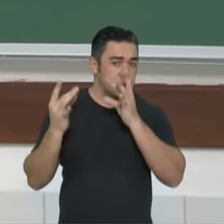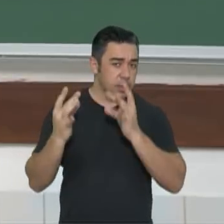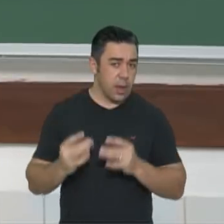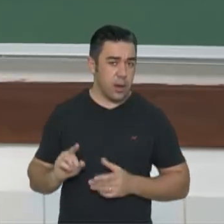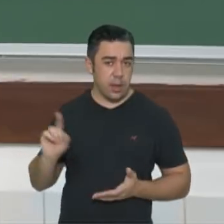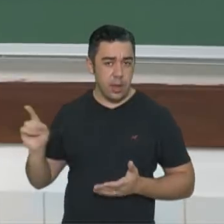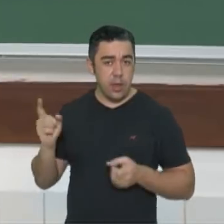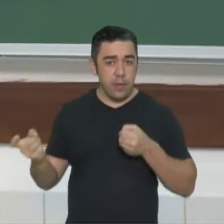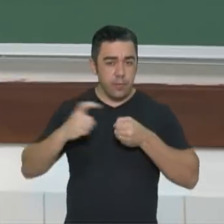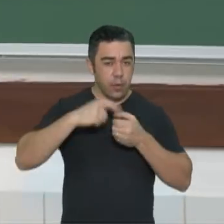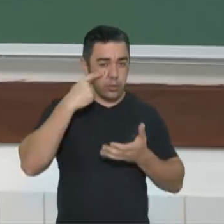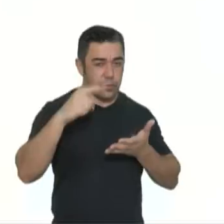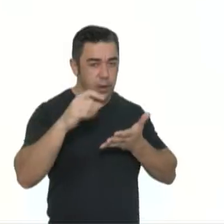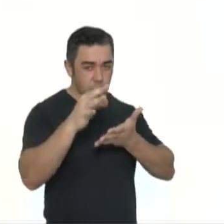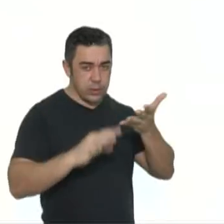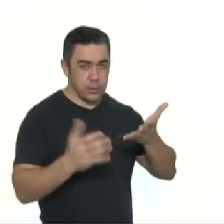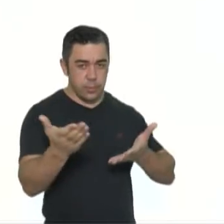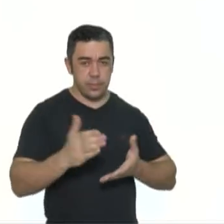aí, daqui a pouco a gente volta para corrigir.